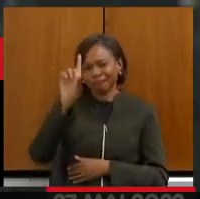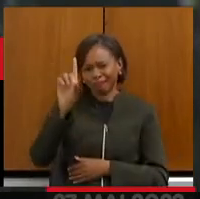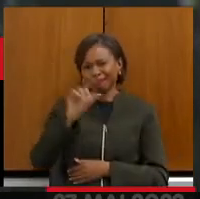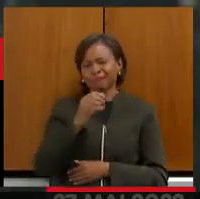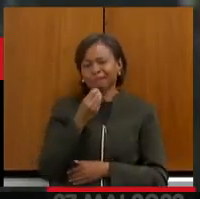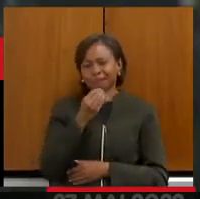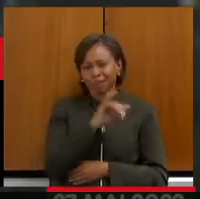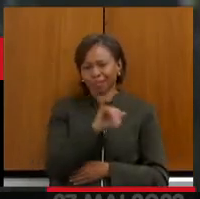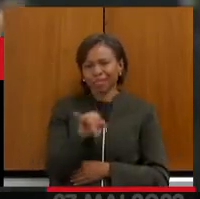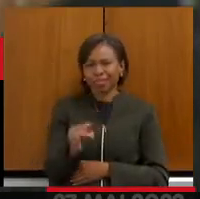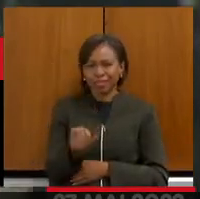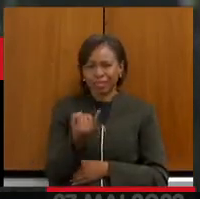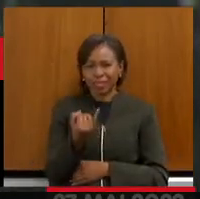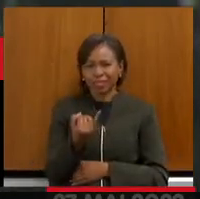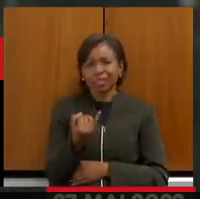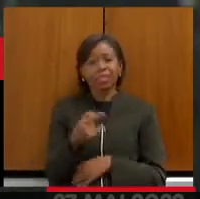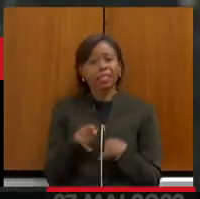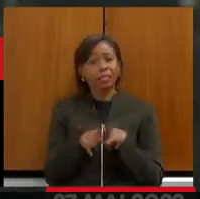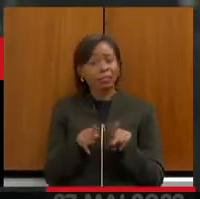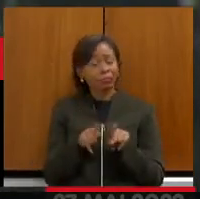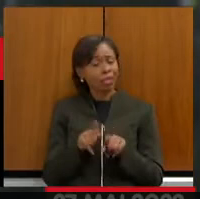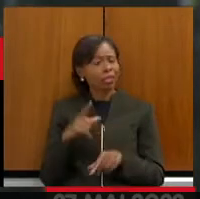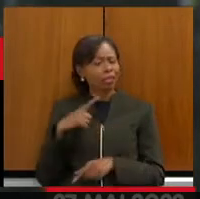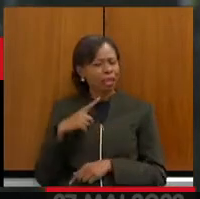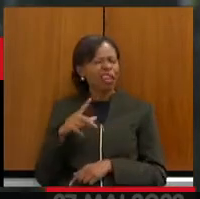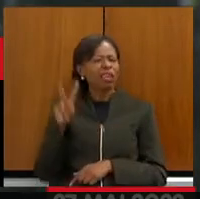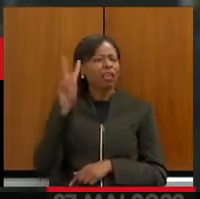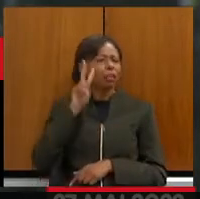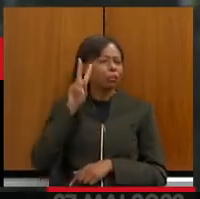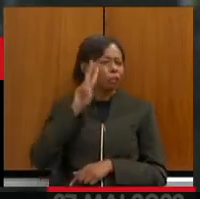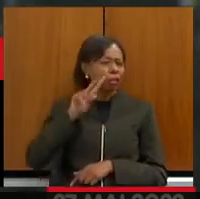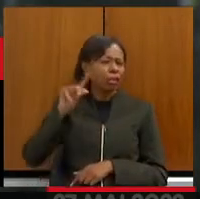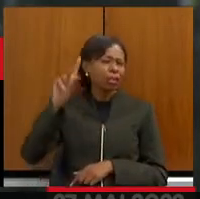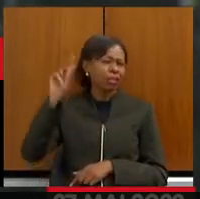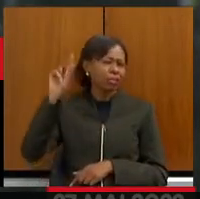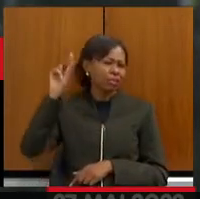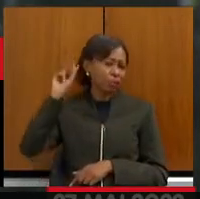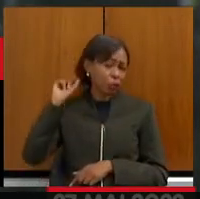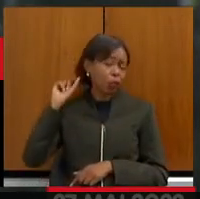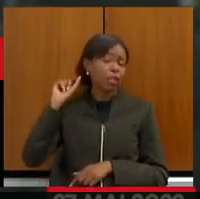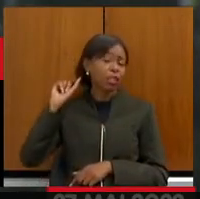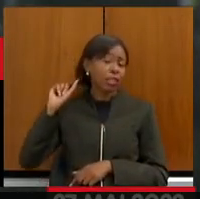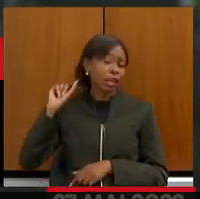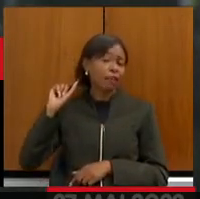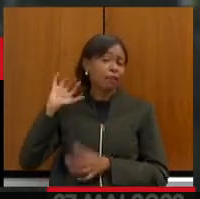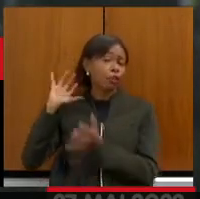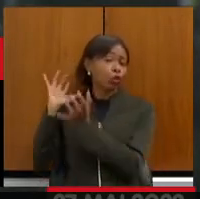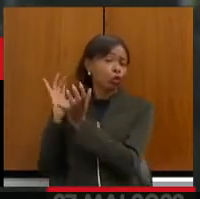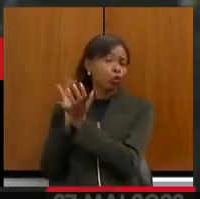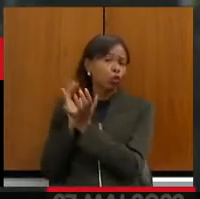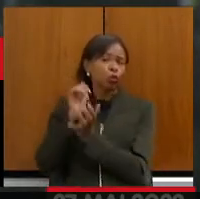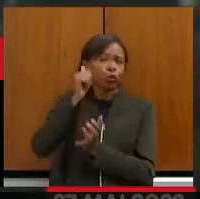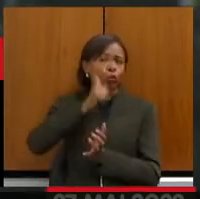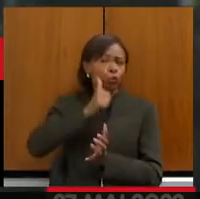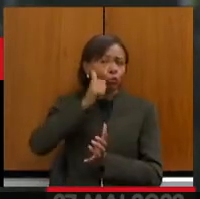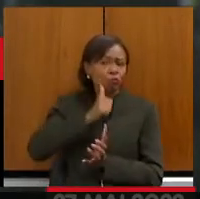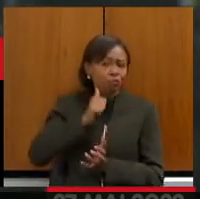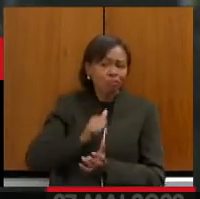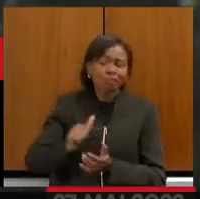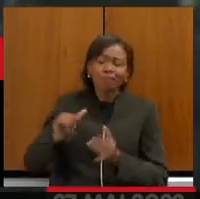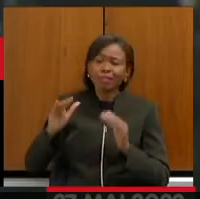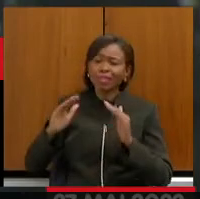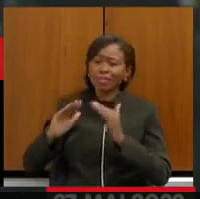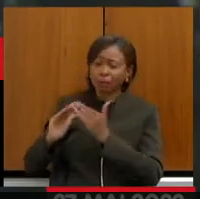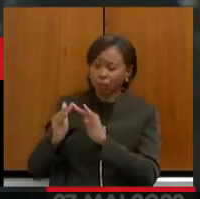de fazer parte mas também tem uma histórico aí nem de de mulher que viveu em Periferia que sofreu